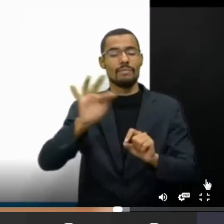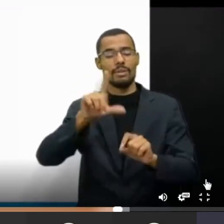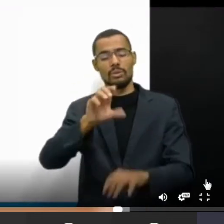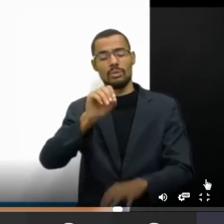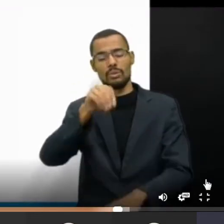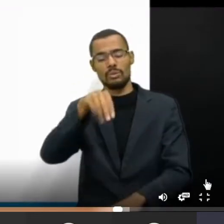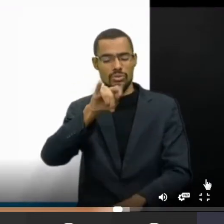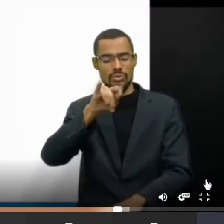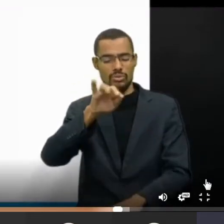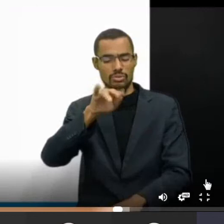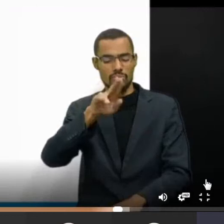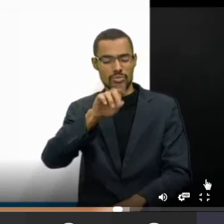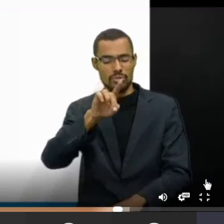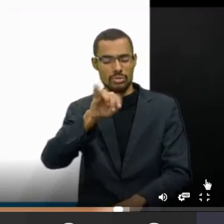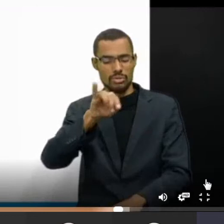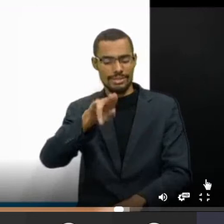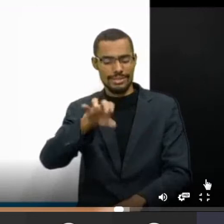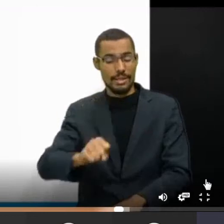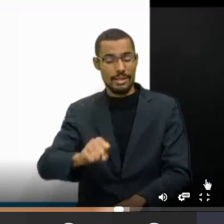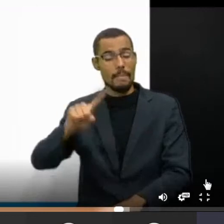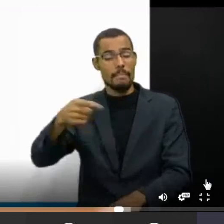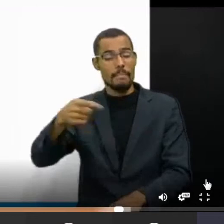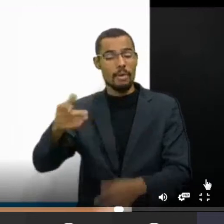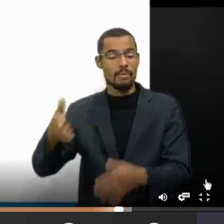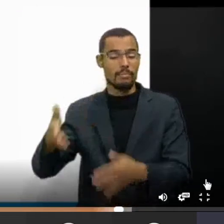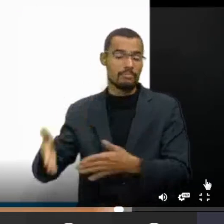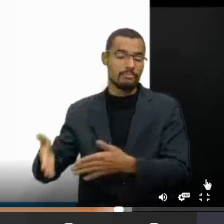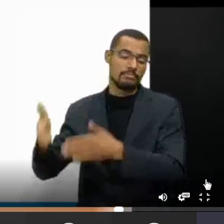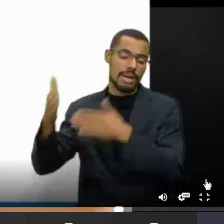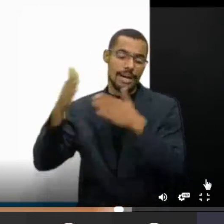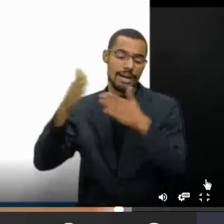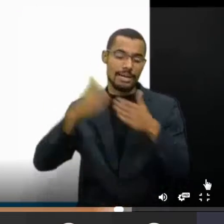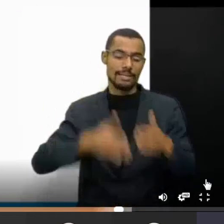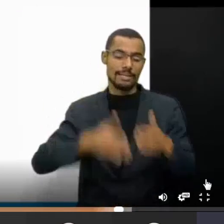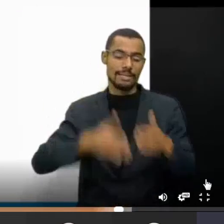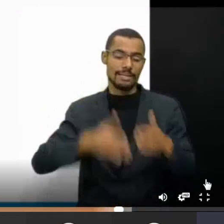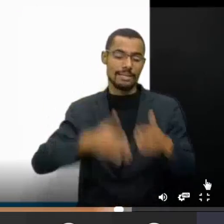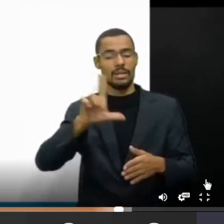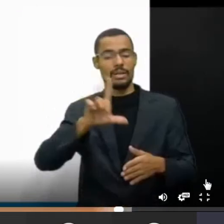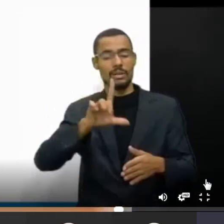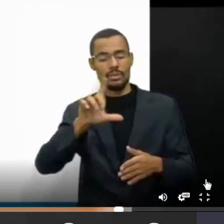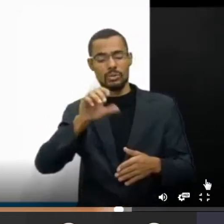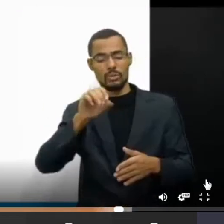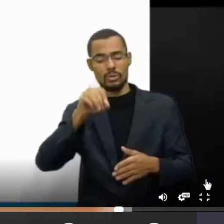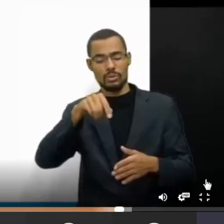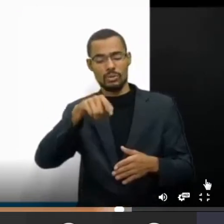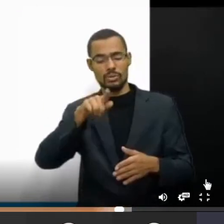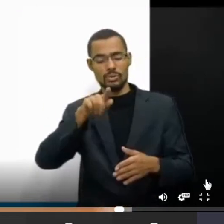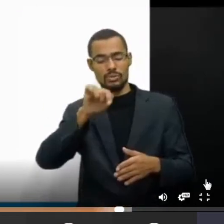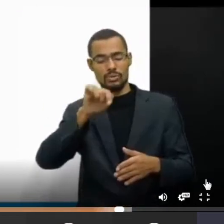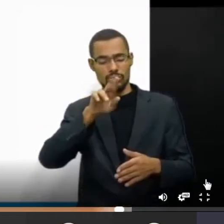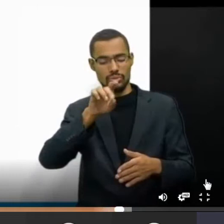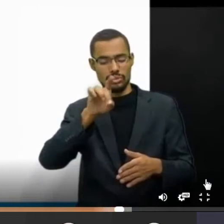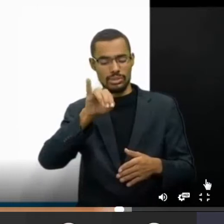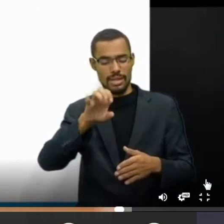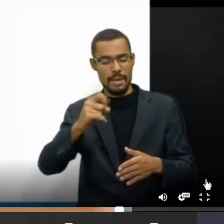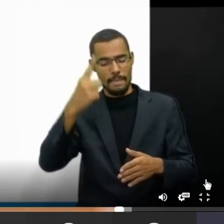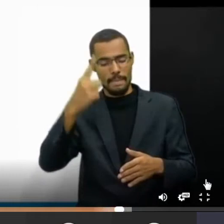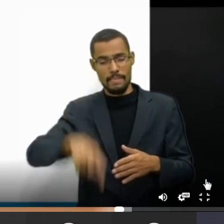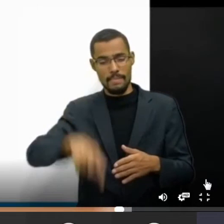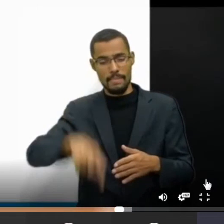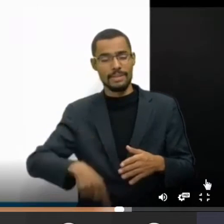fibras longitudinais. E após ainda essa musculatura longitudinal, eu tenho uma camada